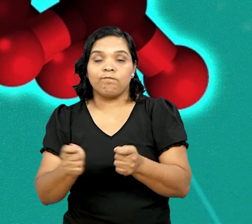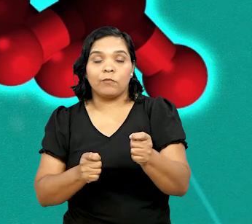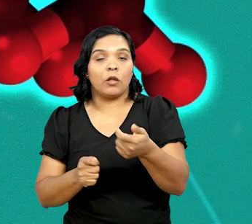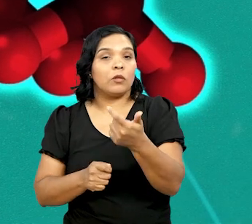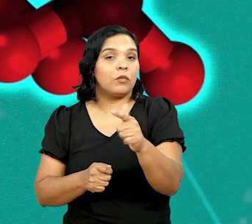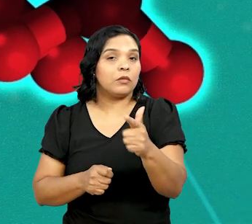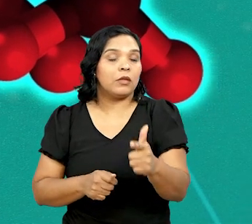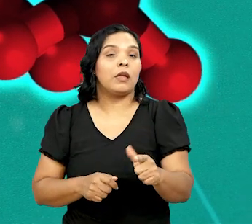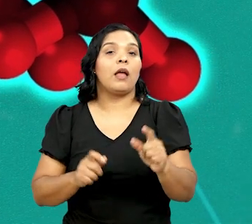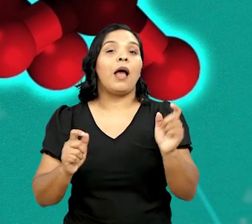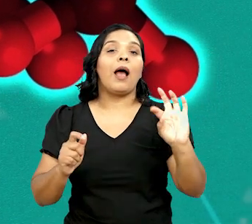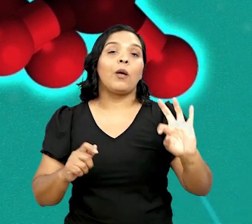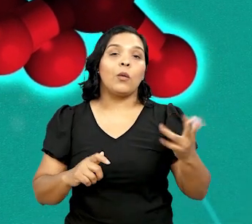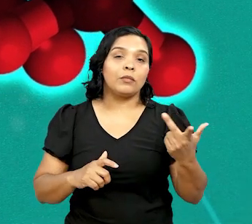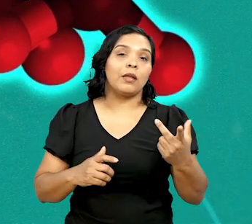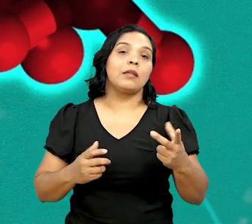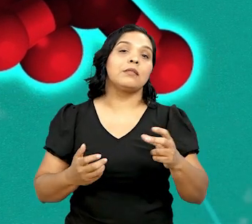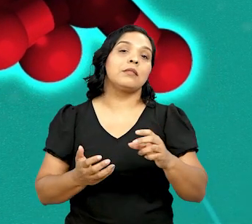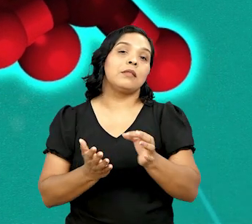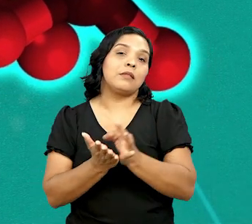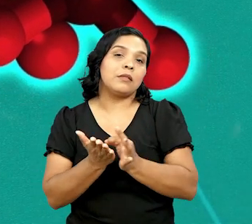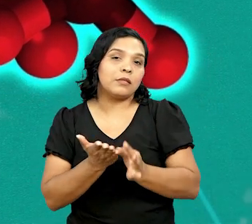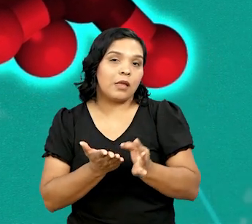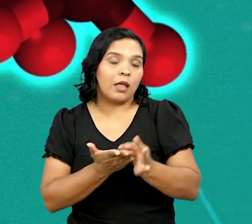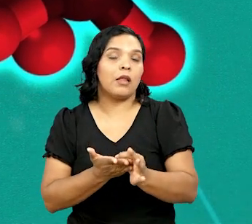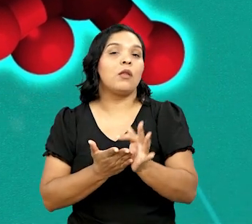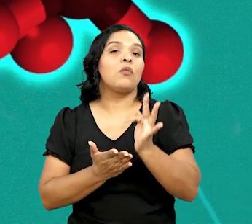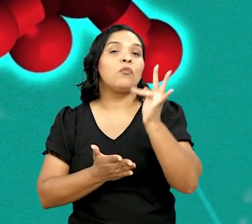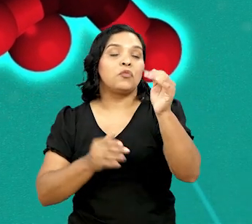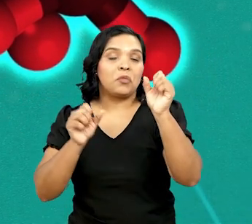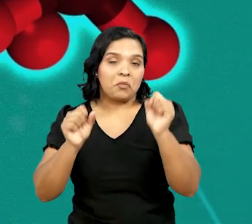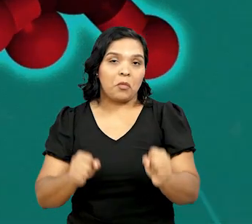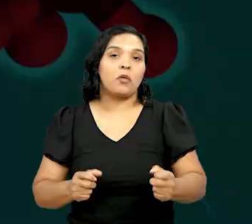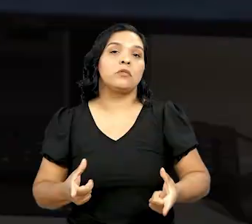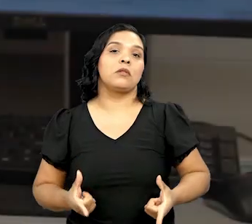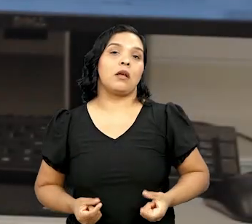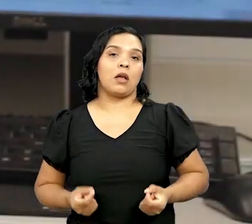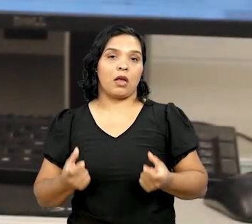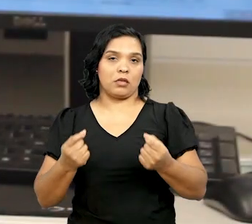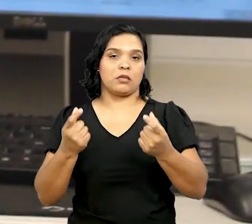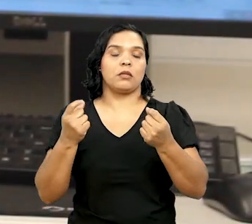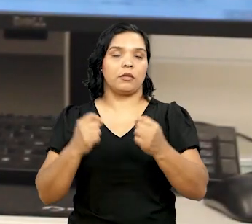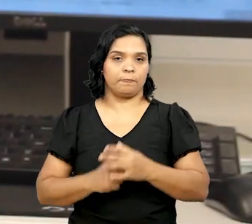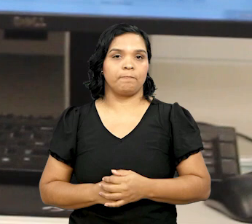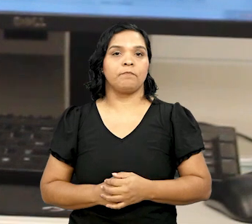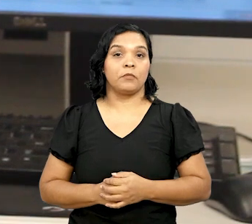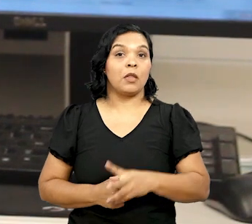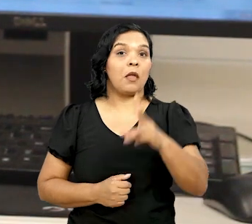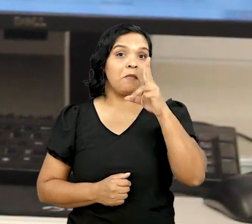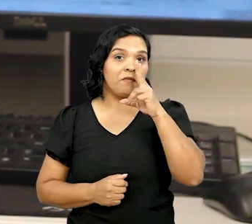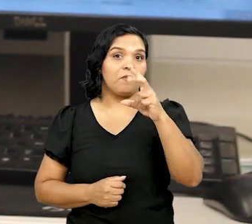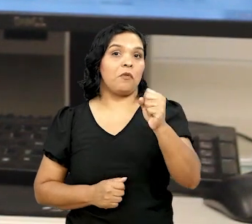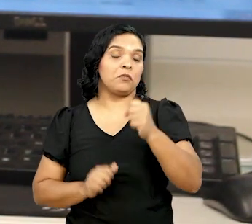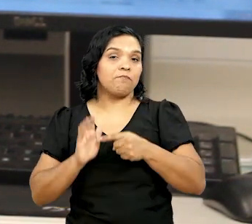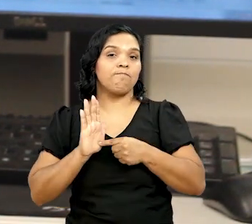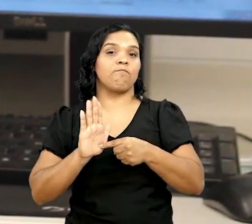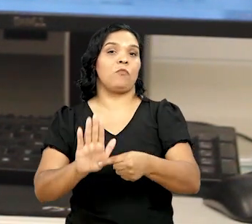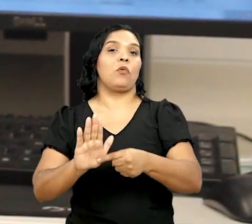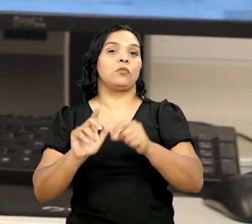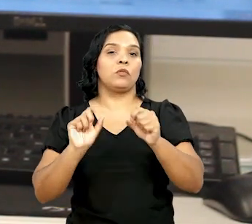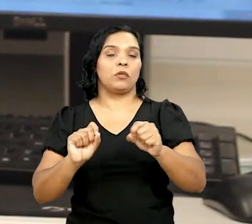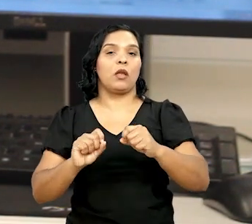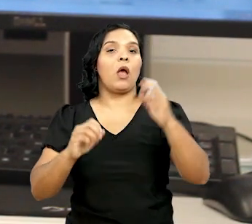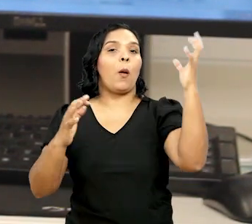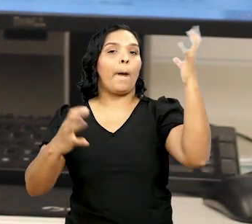acaba provocando um dano à célula e o resultado é um eventual câncer. São indícios fortes, né,